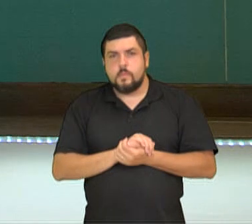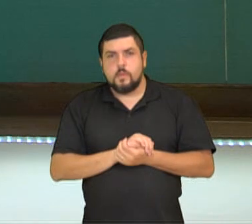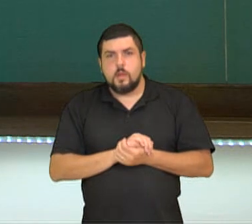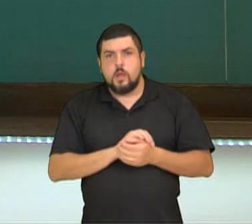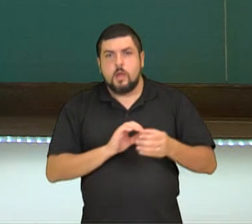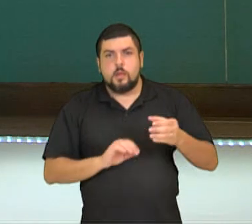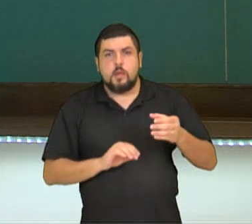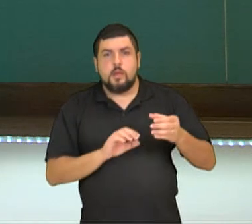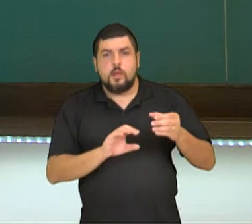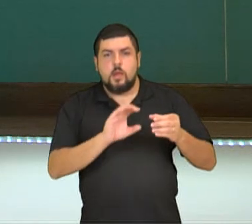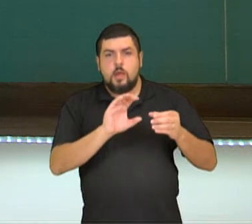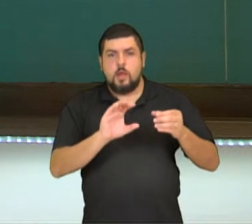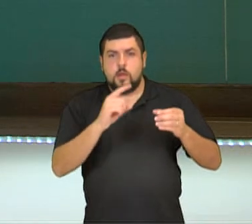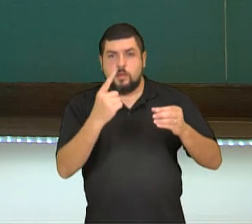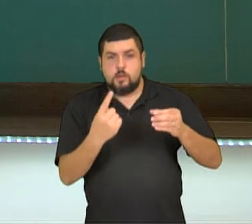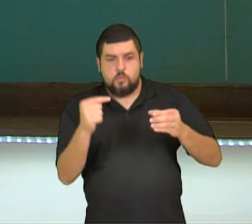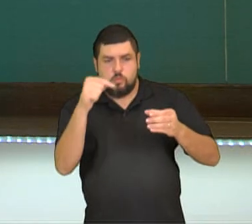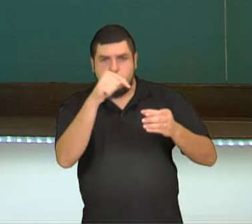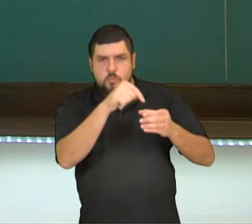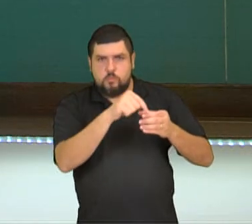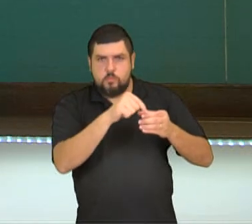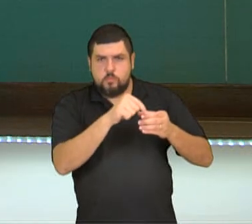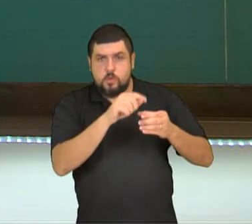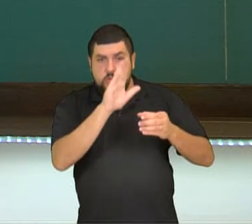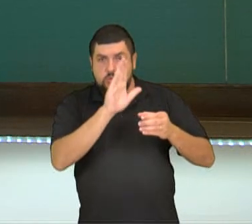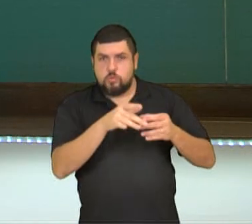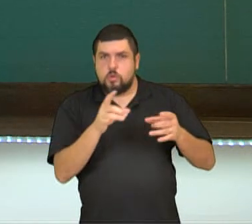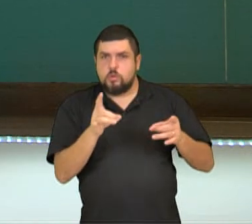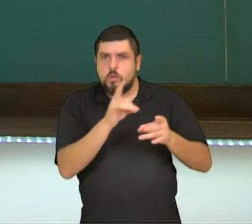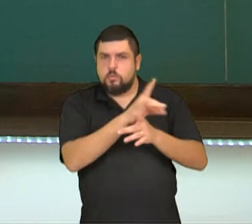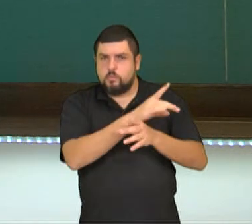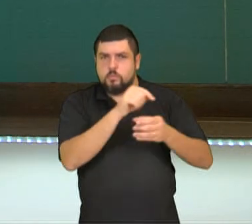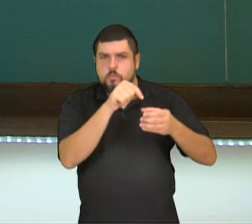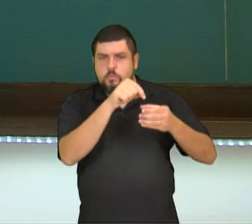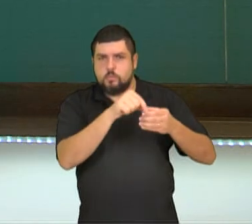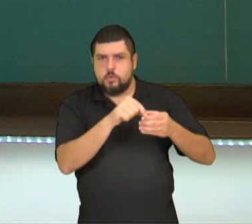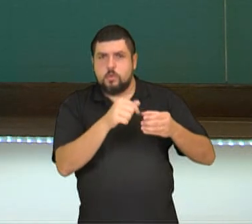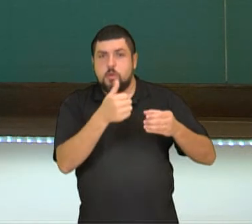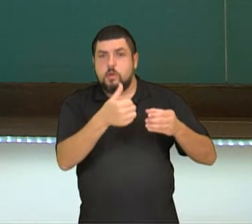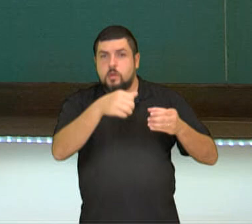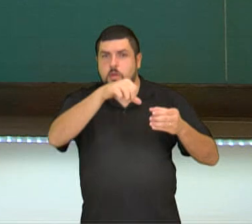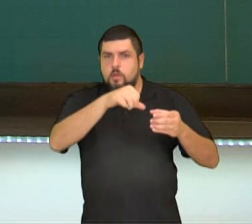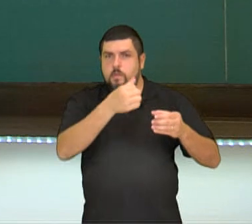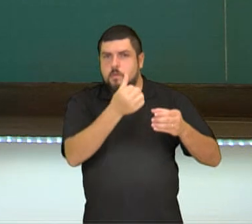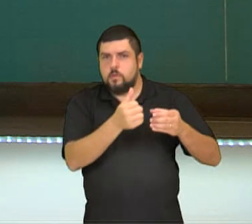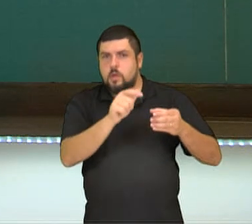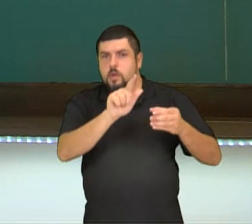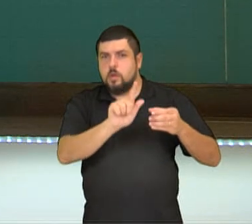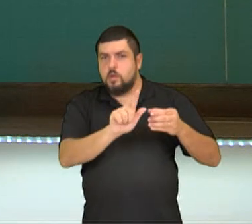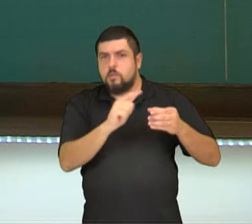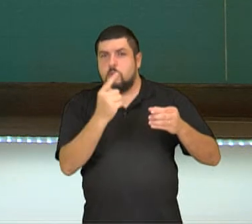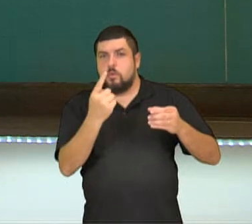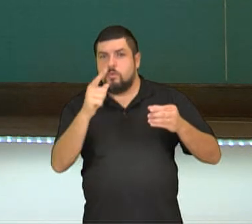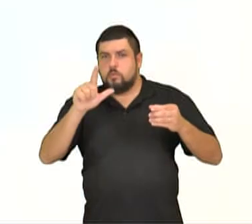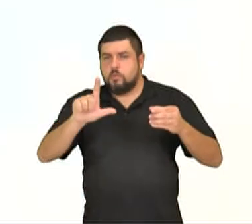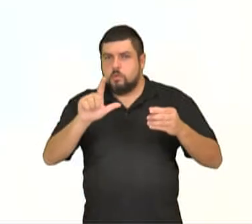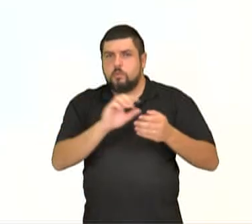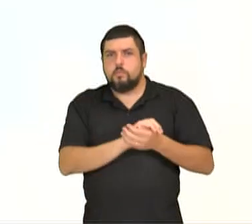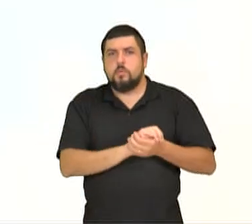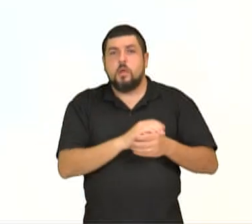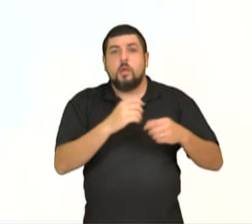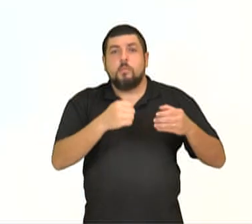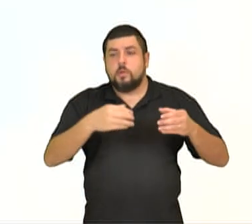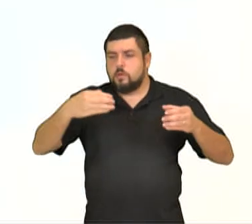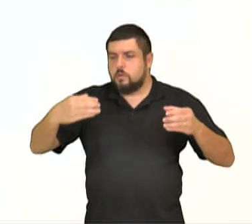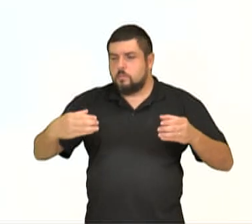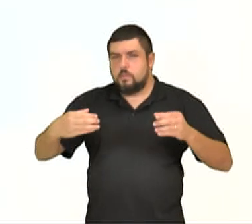do frasco que ele tem no laboratório já concentrado, 196 gramas por litro. Eu preciso, C2, uma concentração